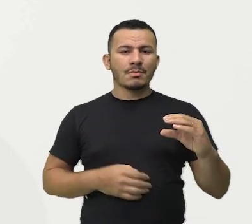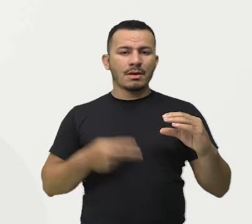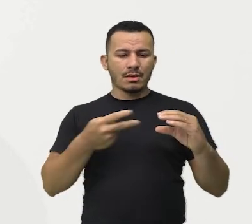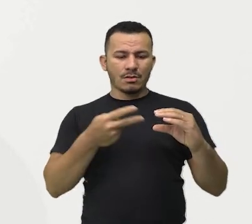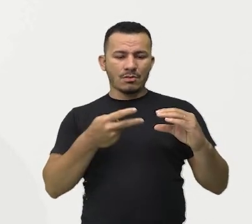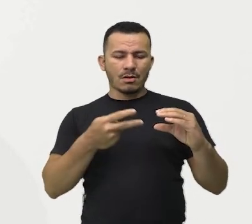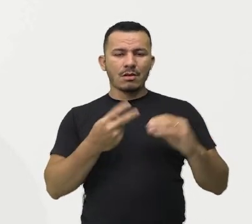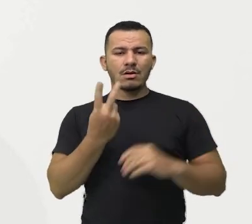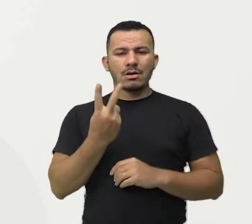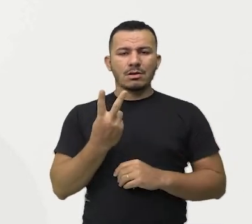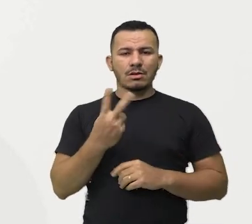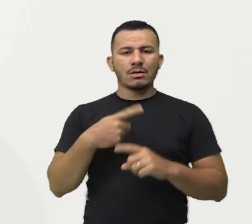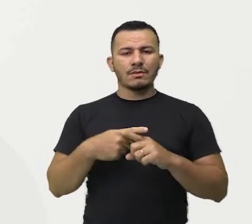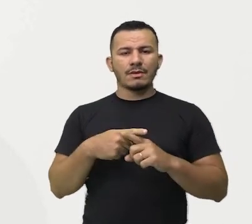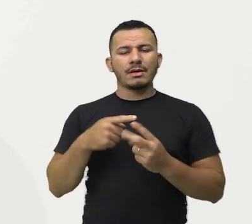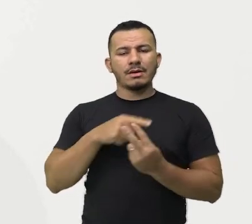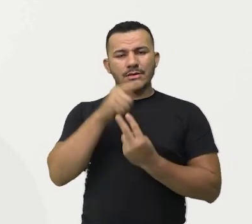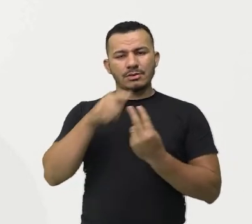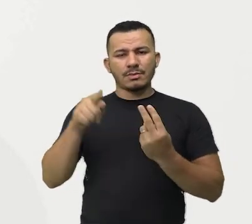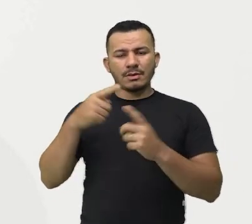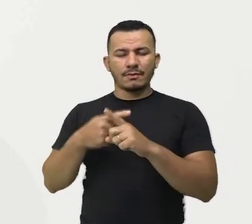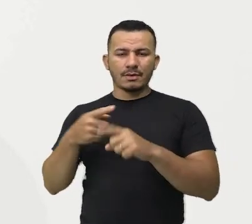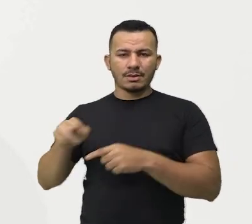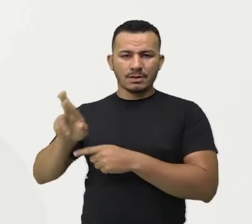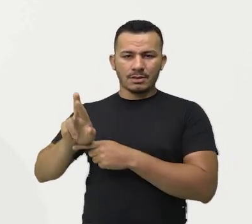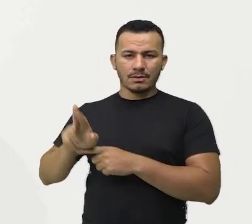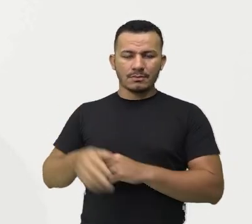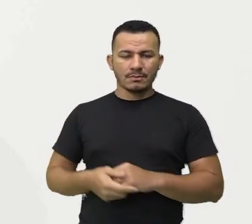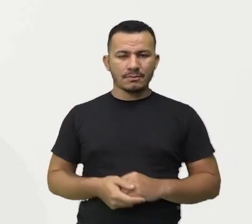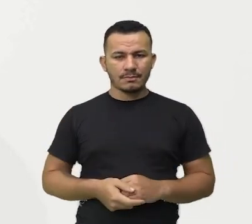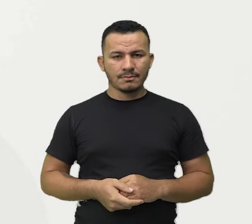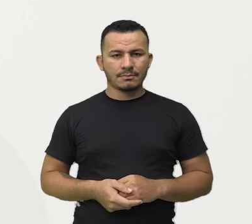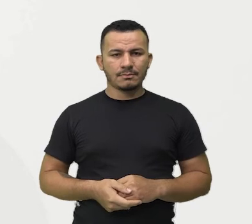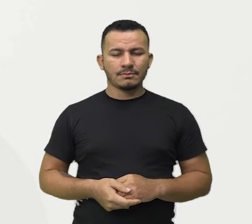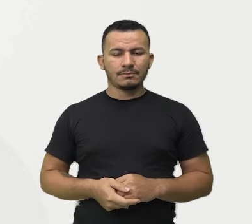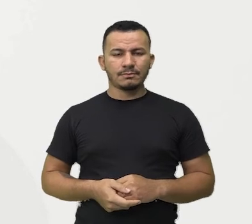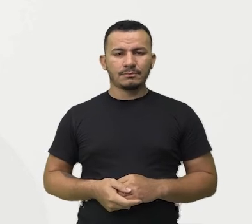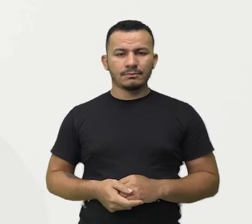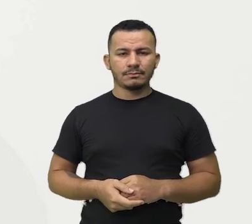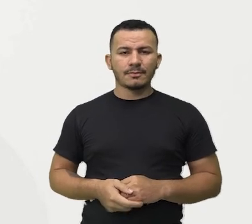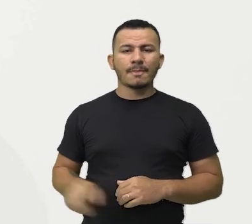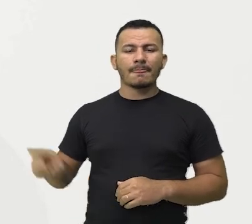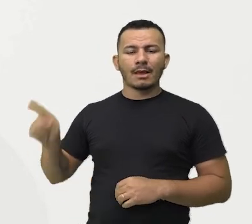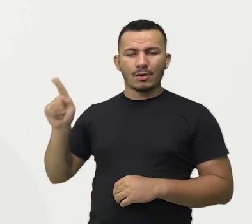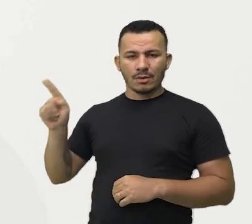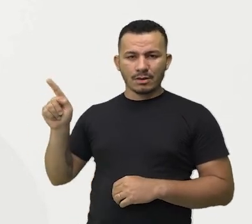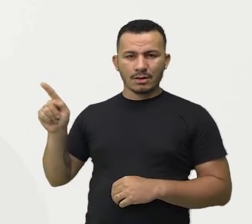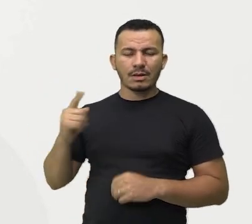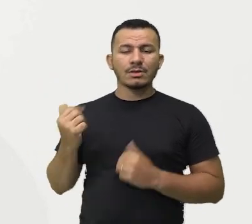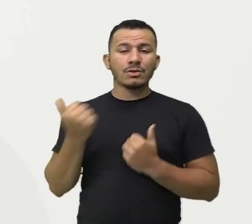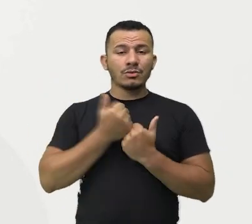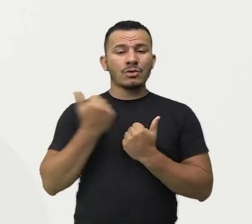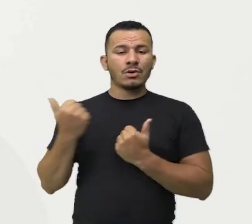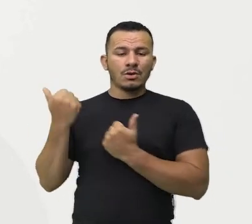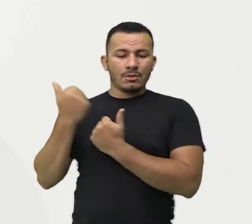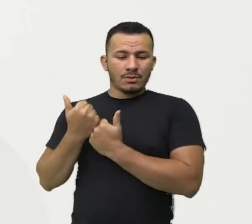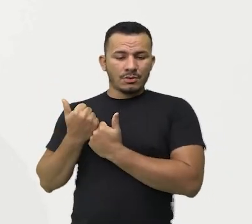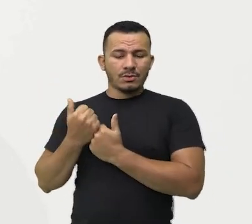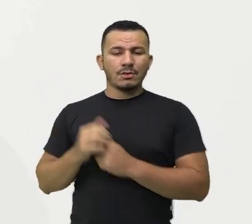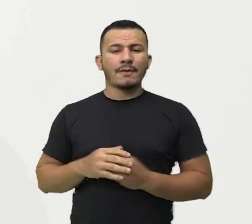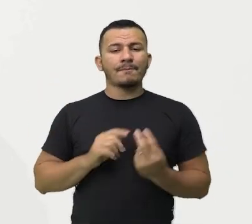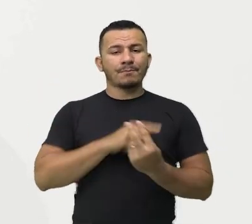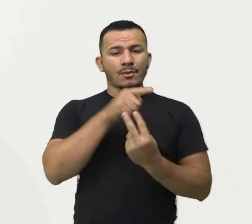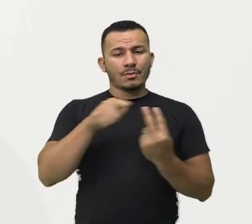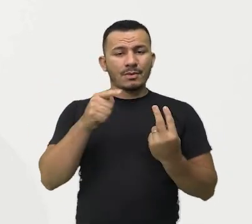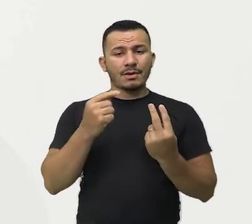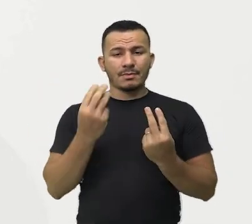professor Paulo, que o comprimento é dado por 2π vezes o raio, certo? Então, nesta fórmula, nós